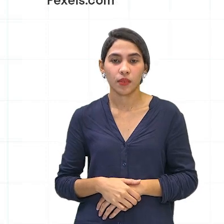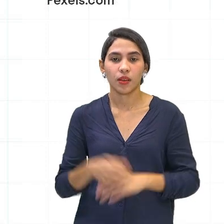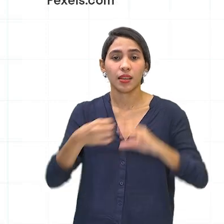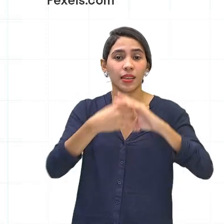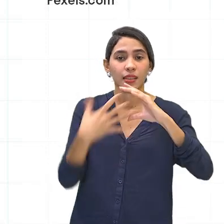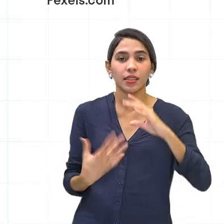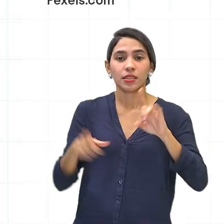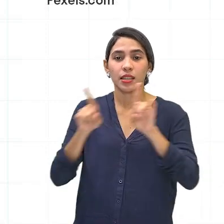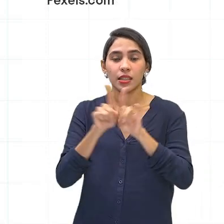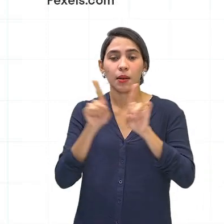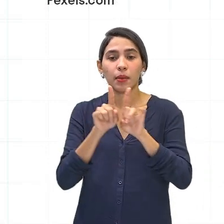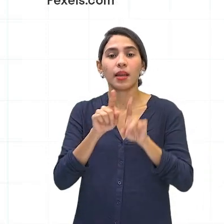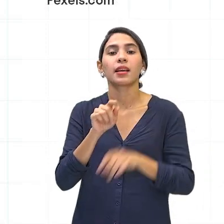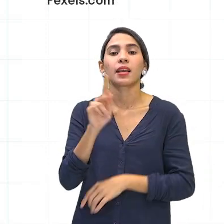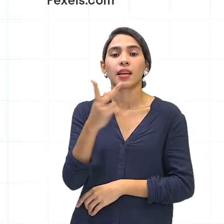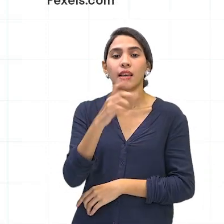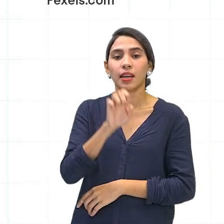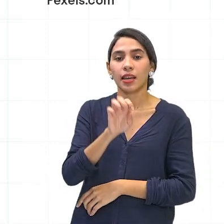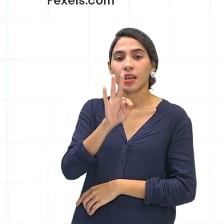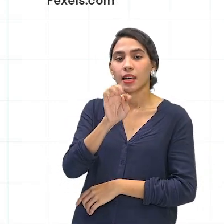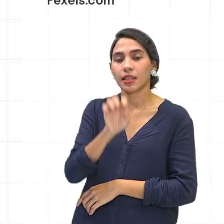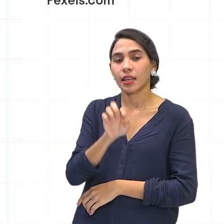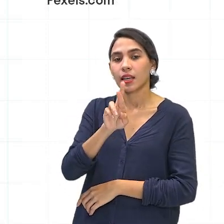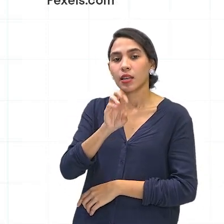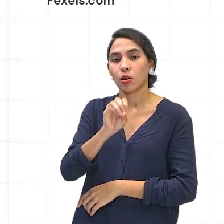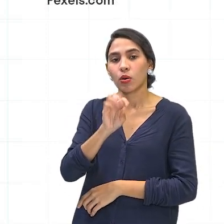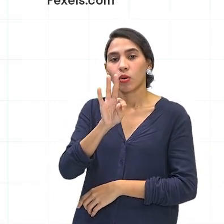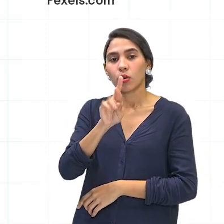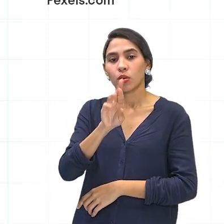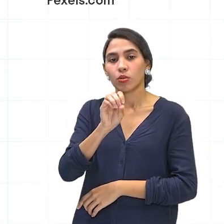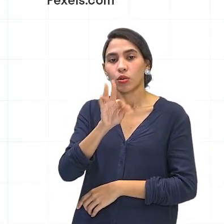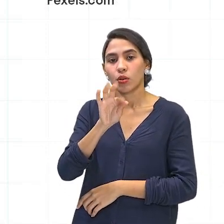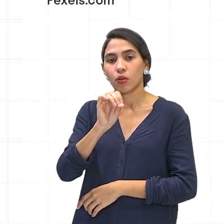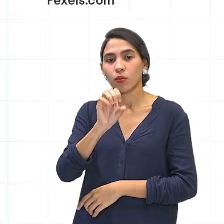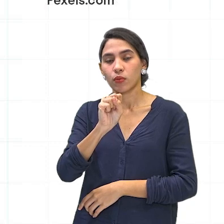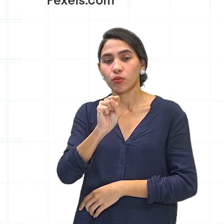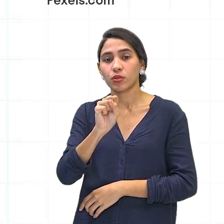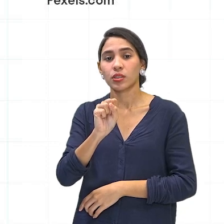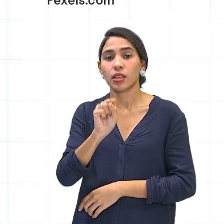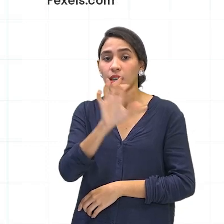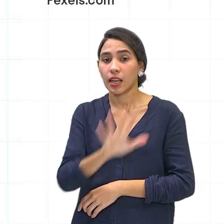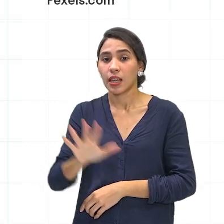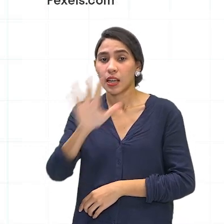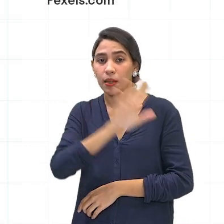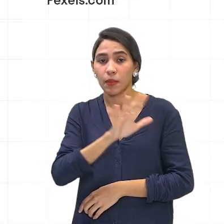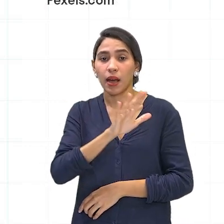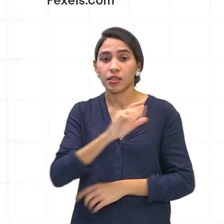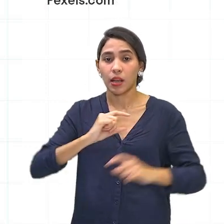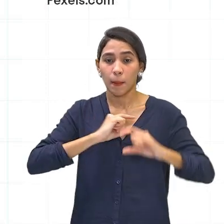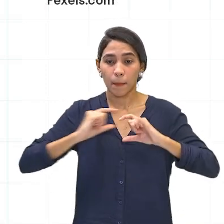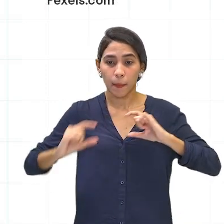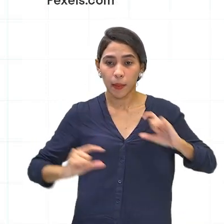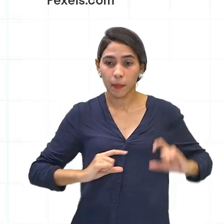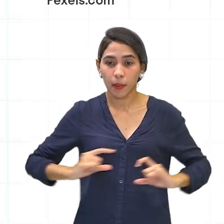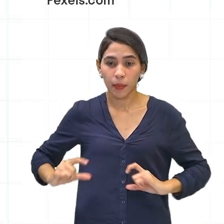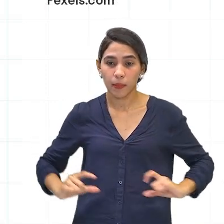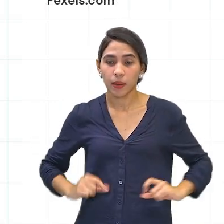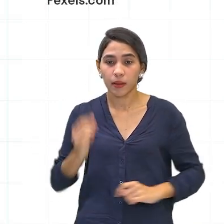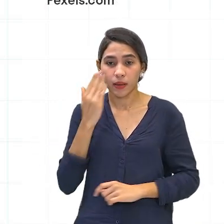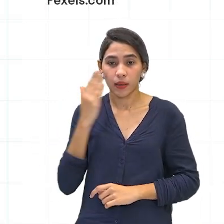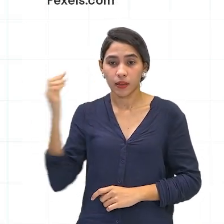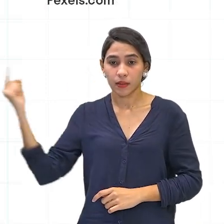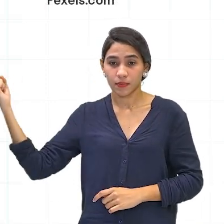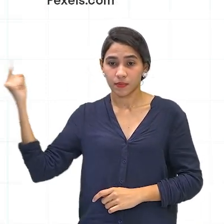seres eles são heterótrofos. Então você está observando aí na imagem das zebras, elas estão se alimentando, No caso das